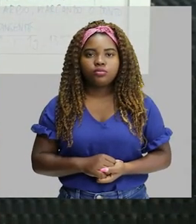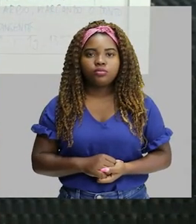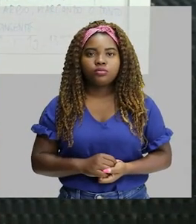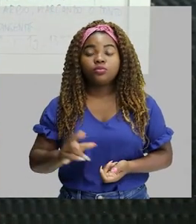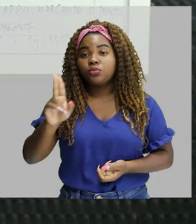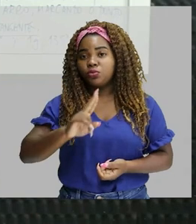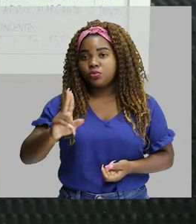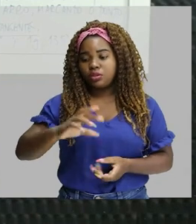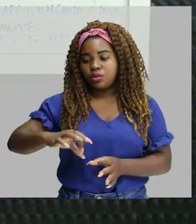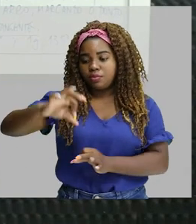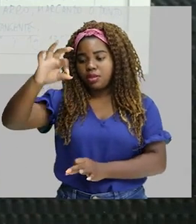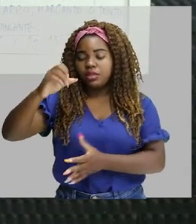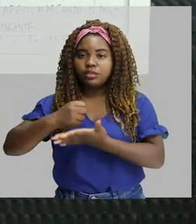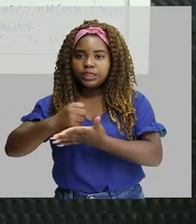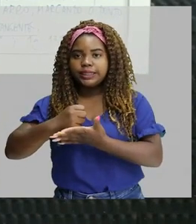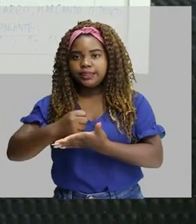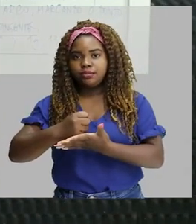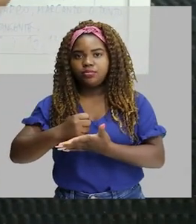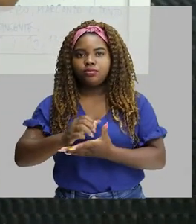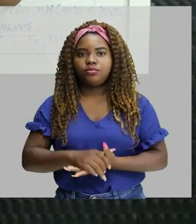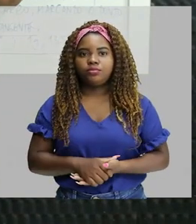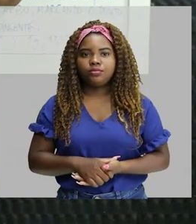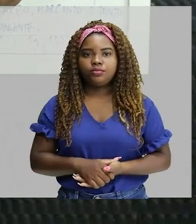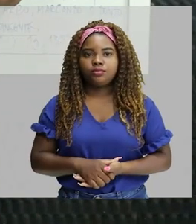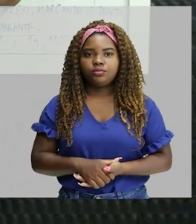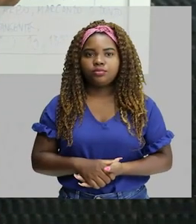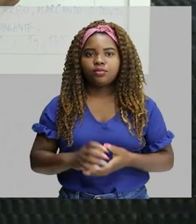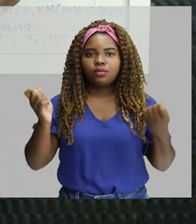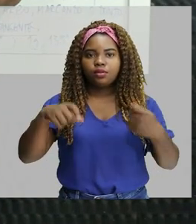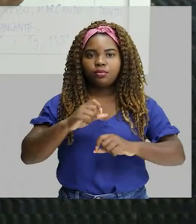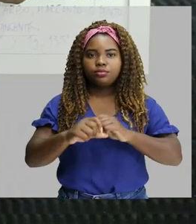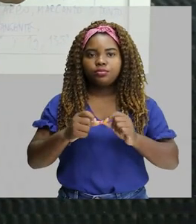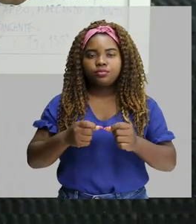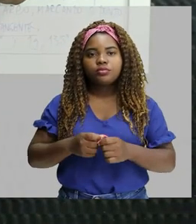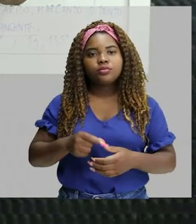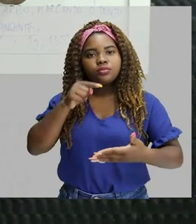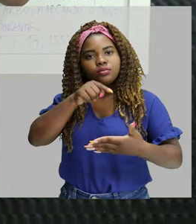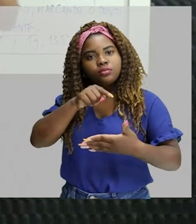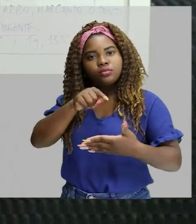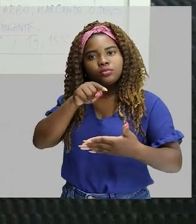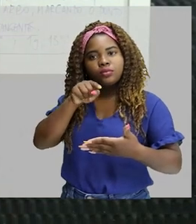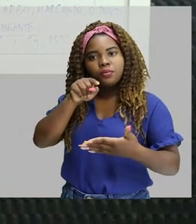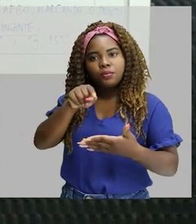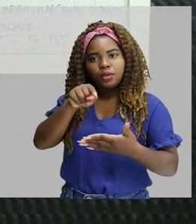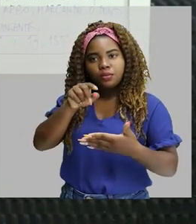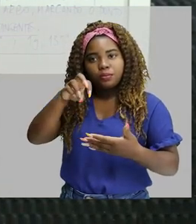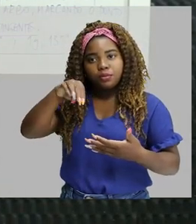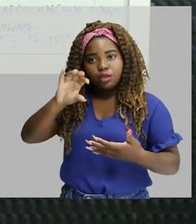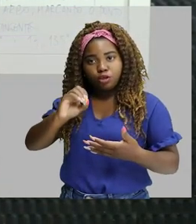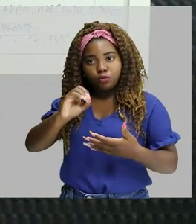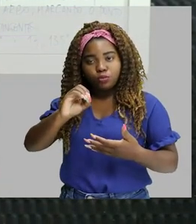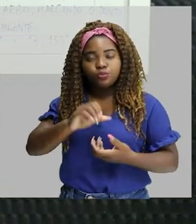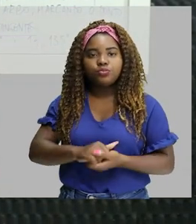auxiliar que passa pelo centro dos eixos cartesianos ó ou seja aqui passa pelo Centro